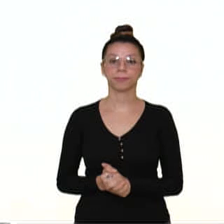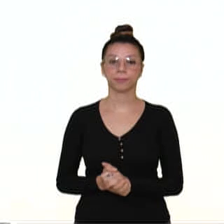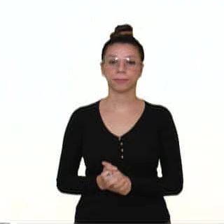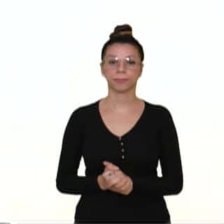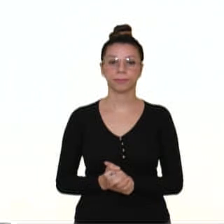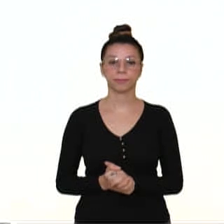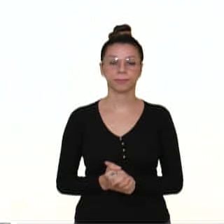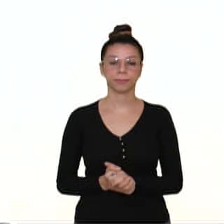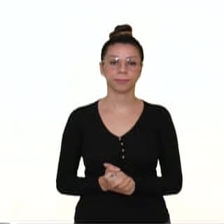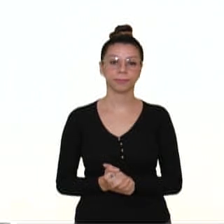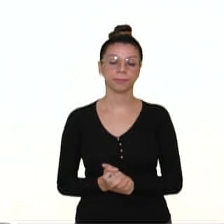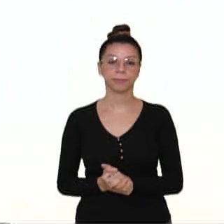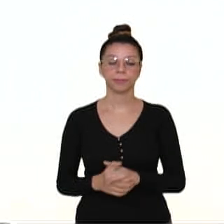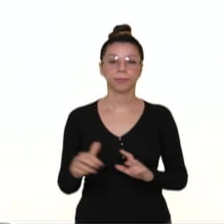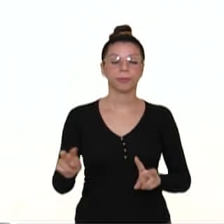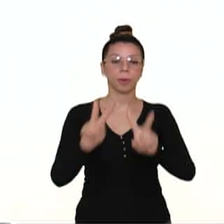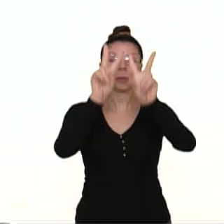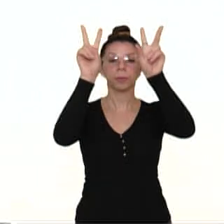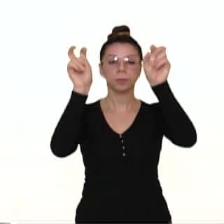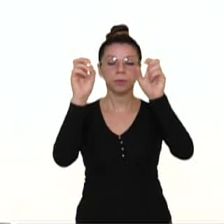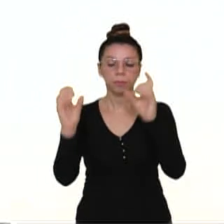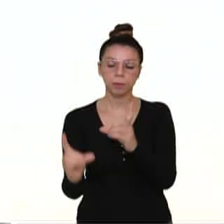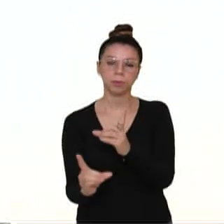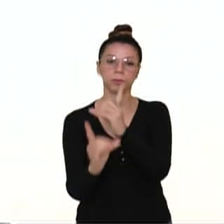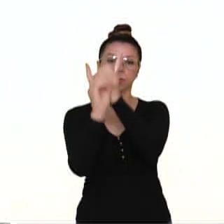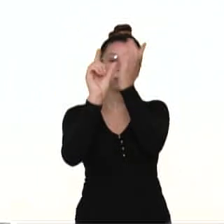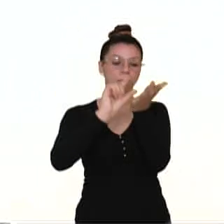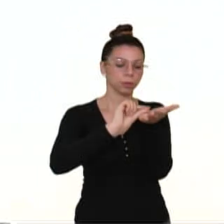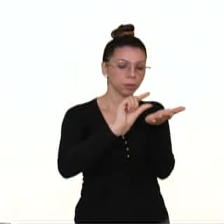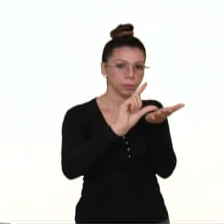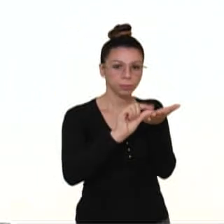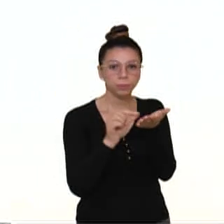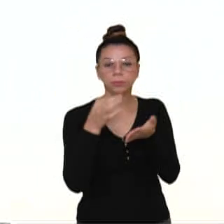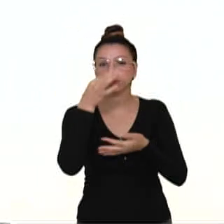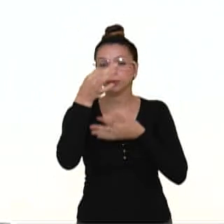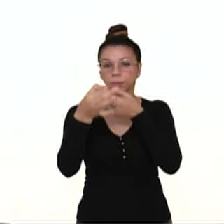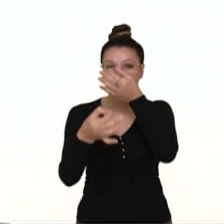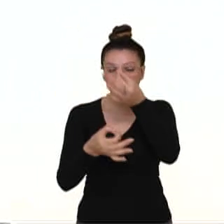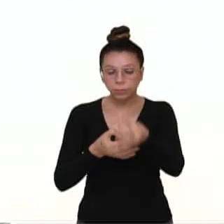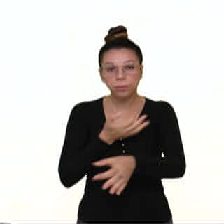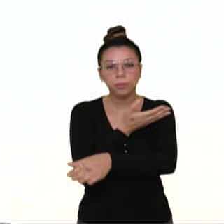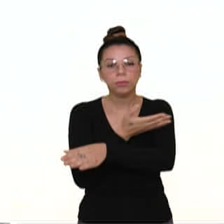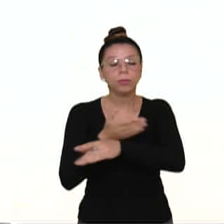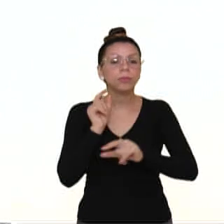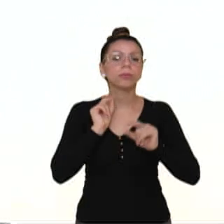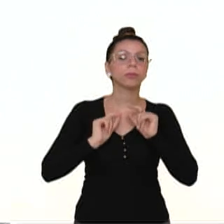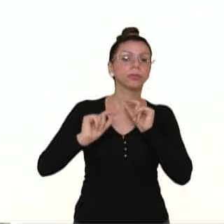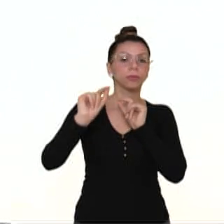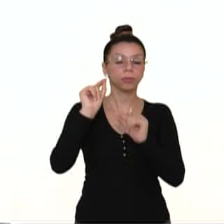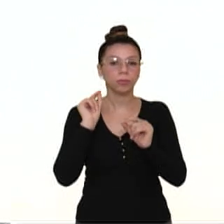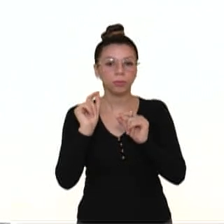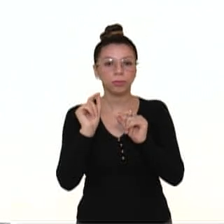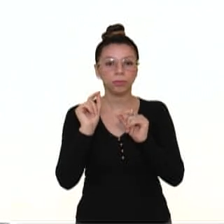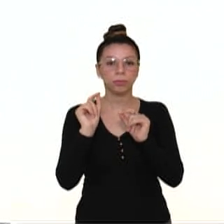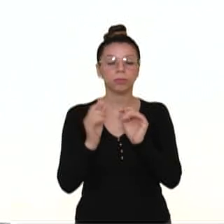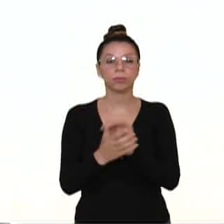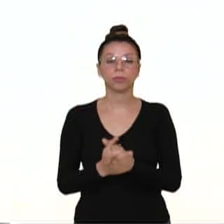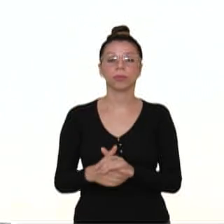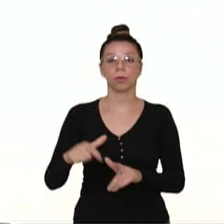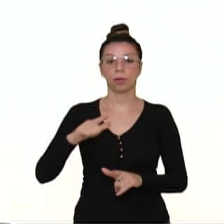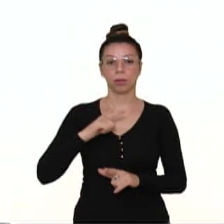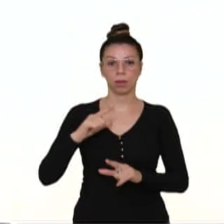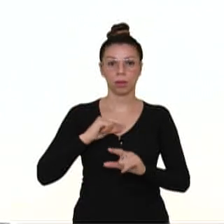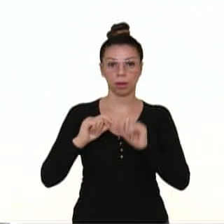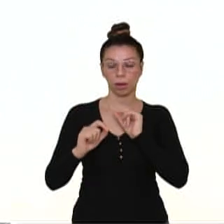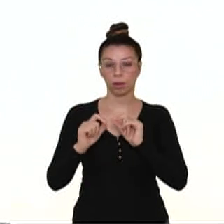não é? Os temas encontrados nos artigos de opinião costumam ser polêmicos e de